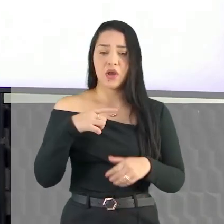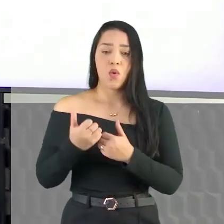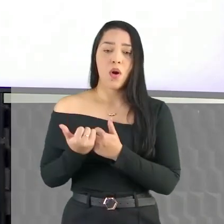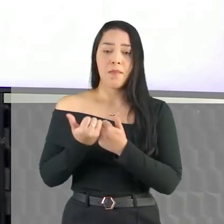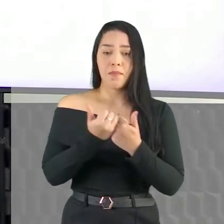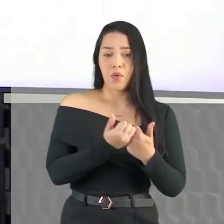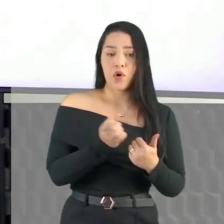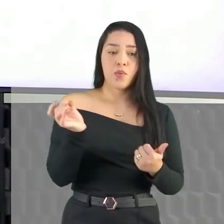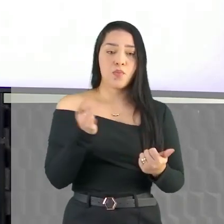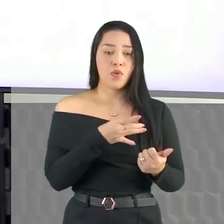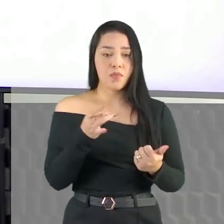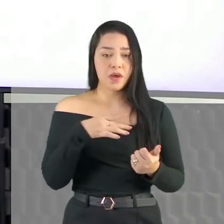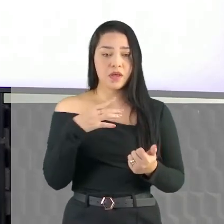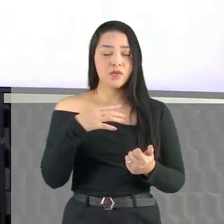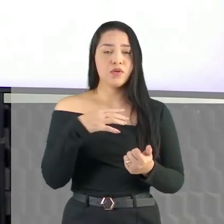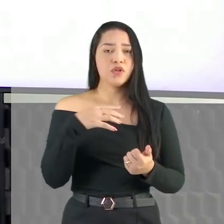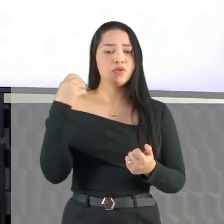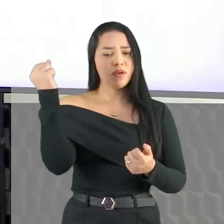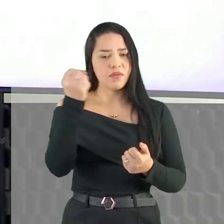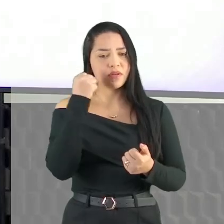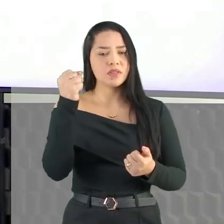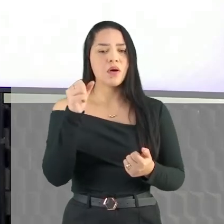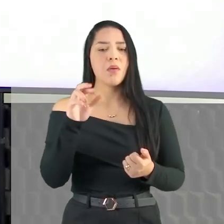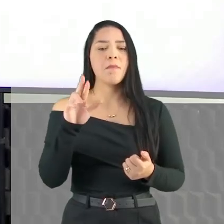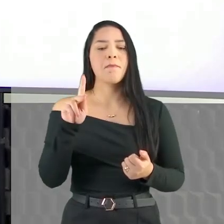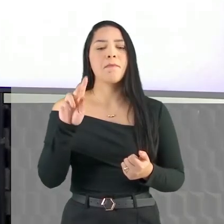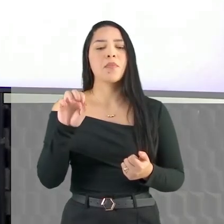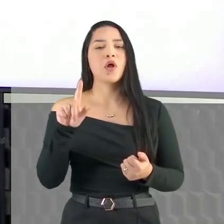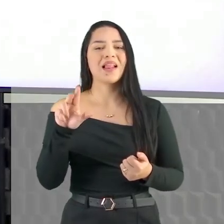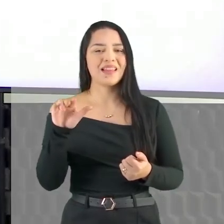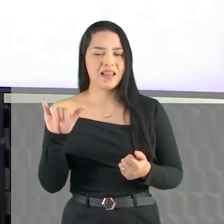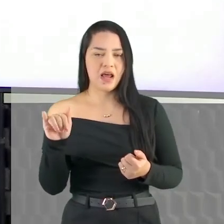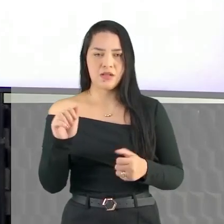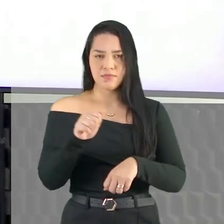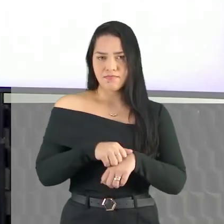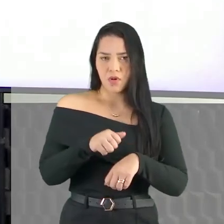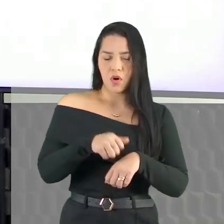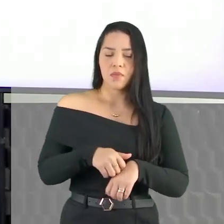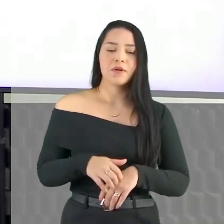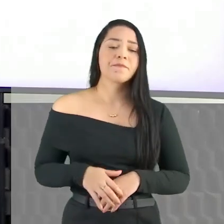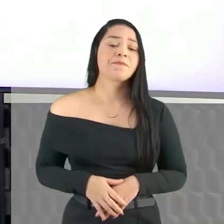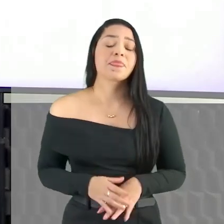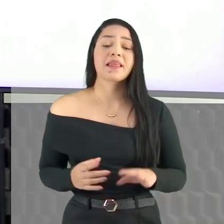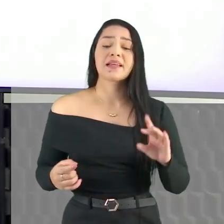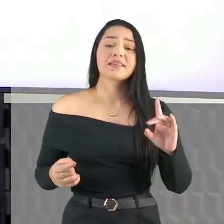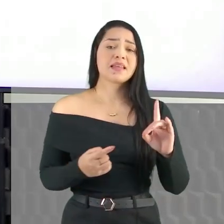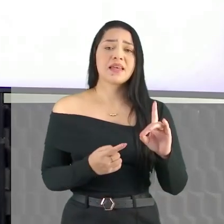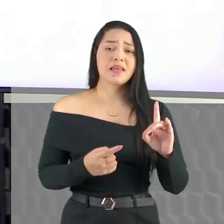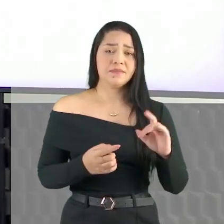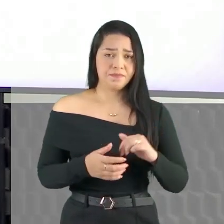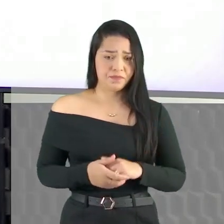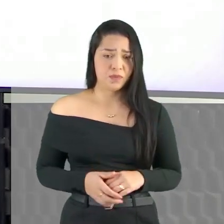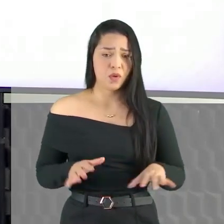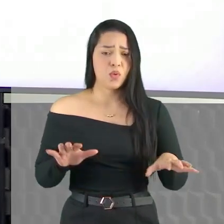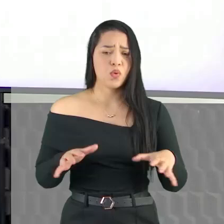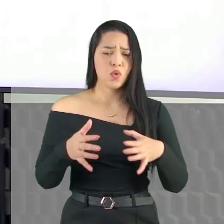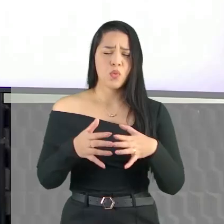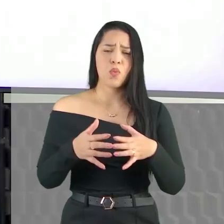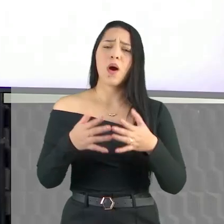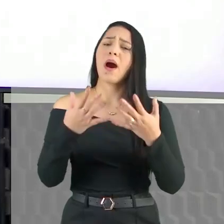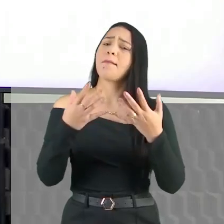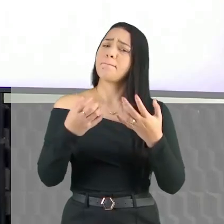seu apoio por medo de uma revolução proletária. A letra D. Os nazistas foram apoiados inicialmente por